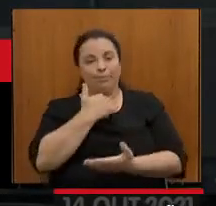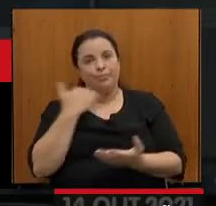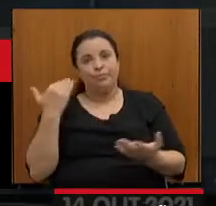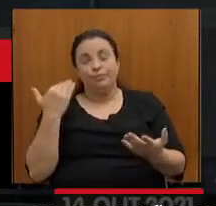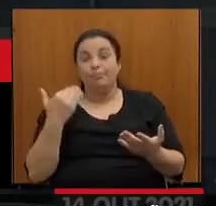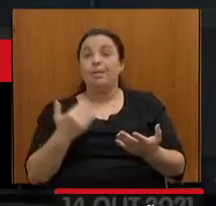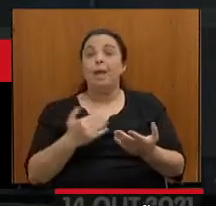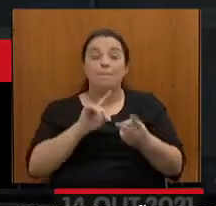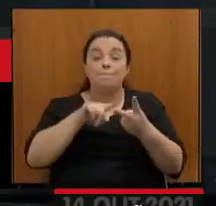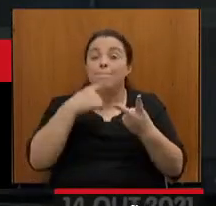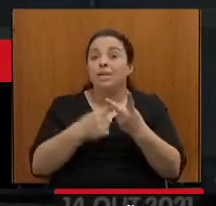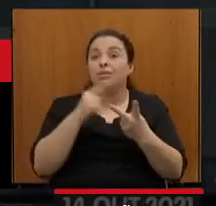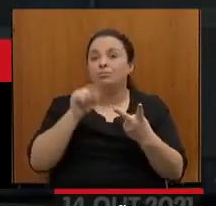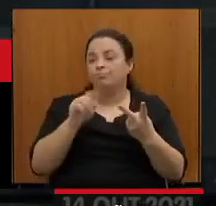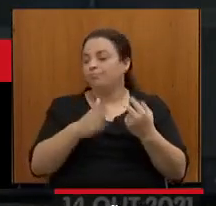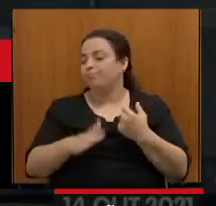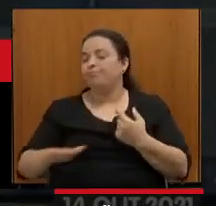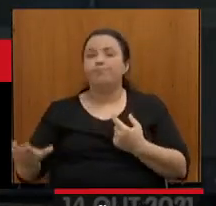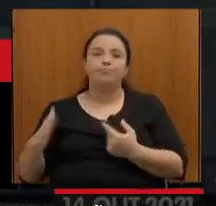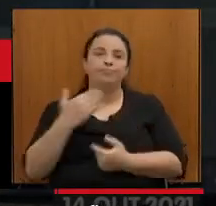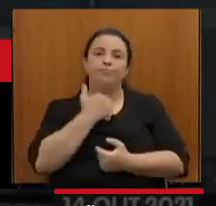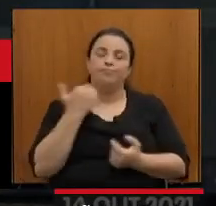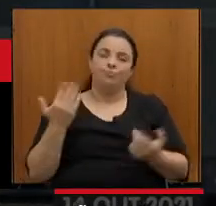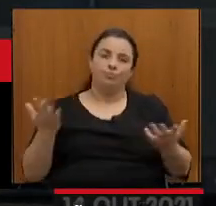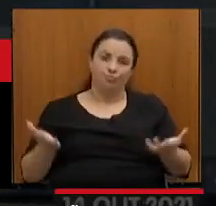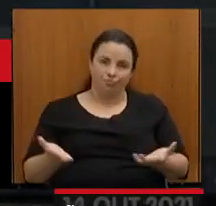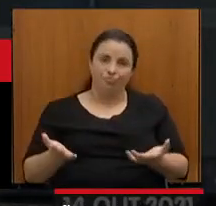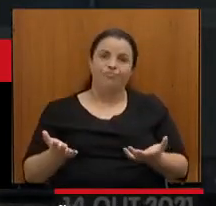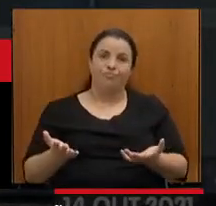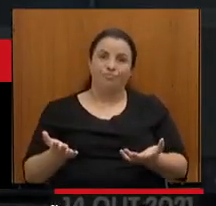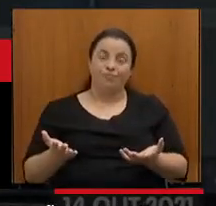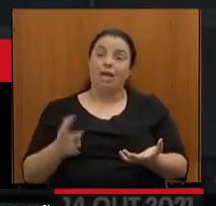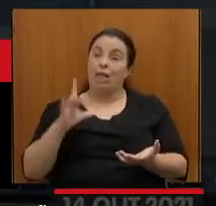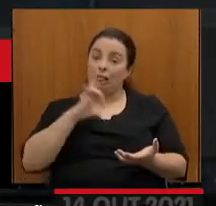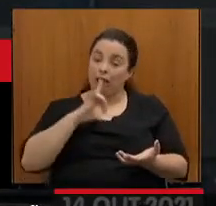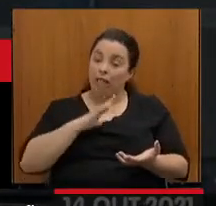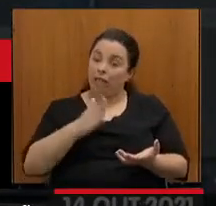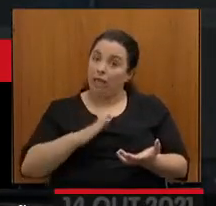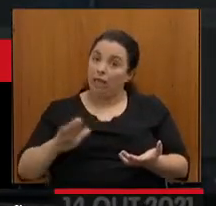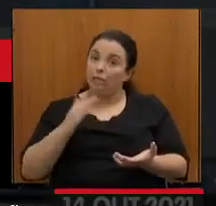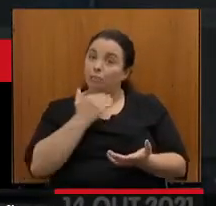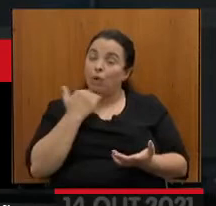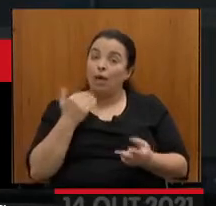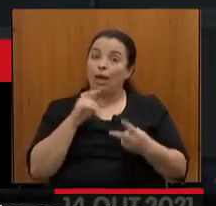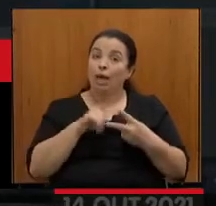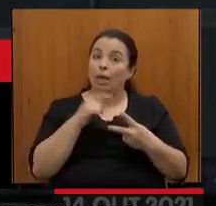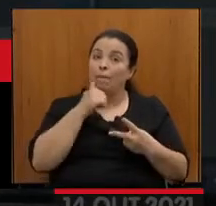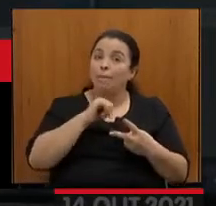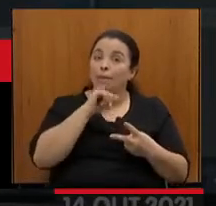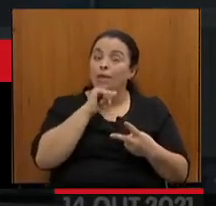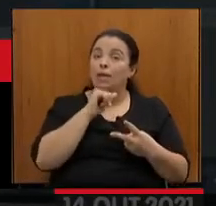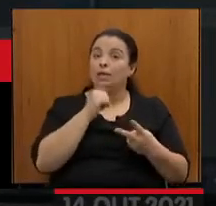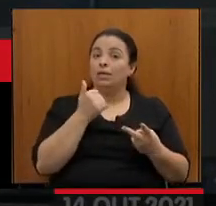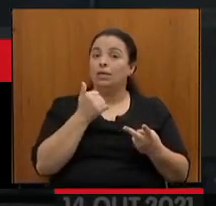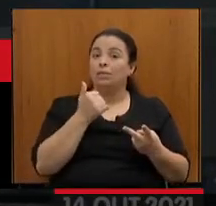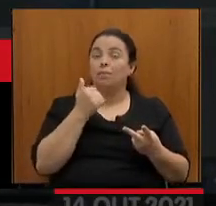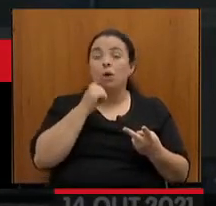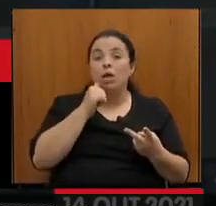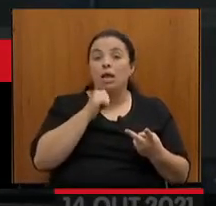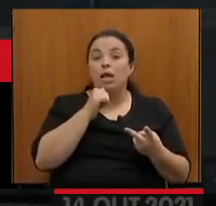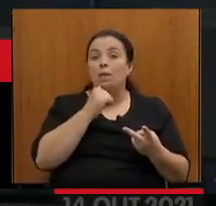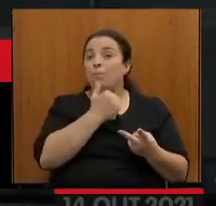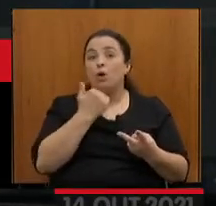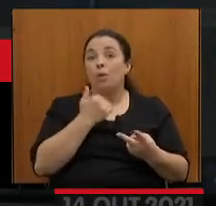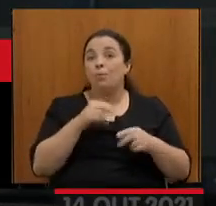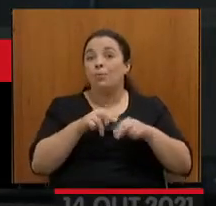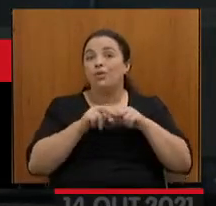crianças. Né? Nós estamos perdendo crianças, perdendo mulheres, por graves violações de direito. Isso, para a gente, é muito